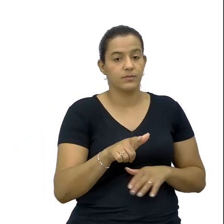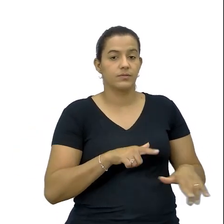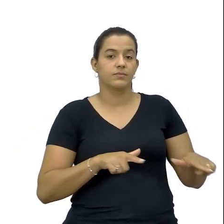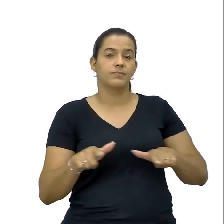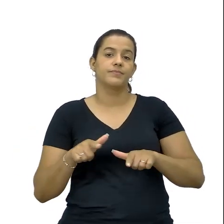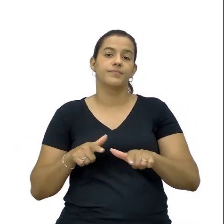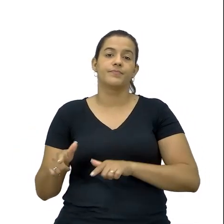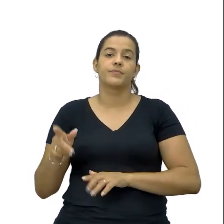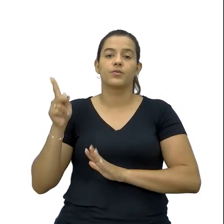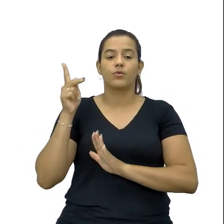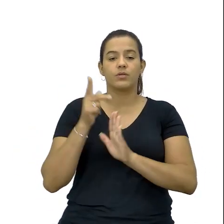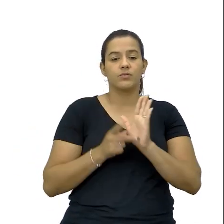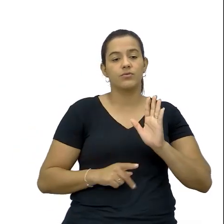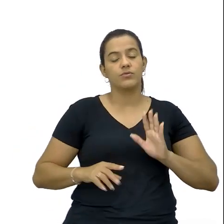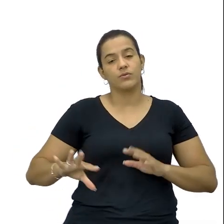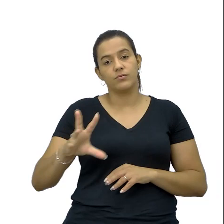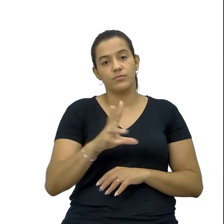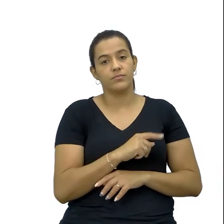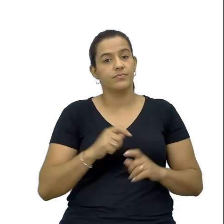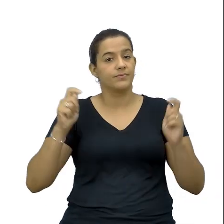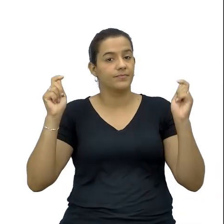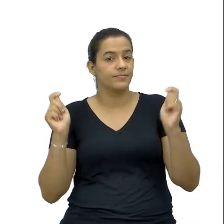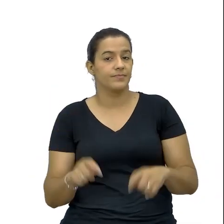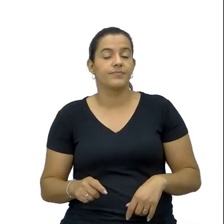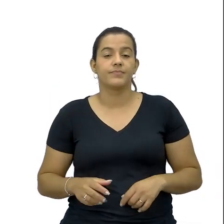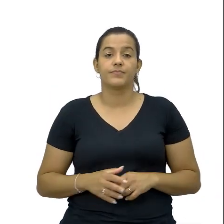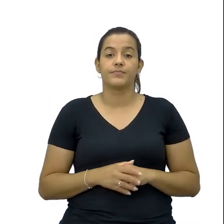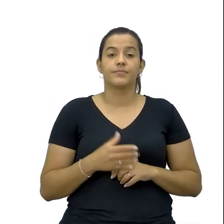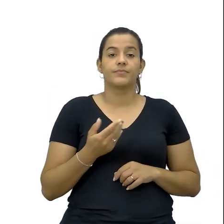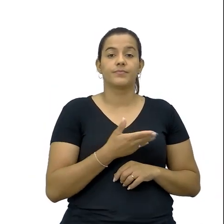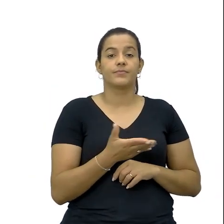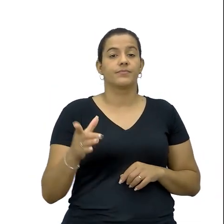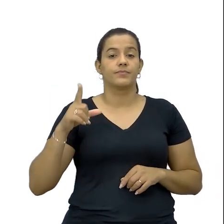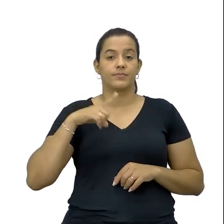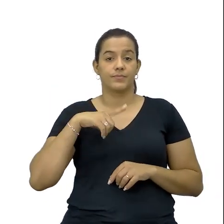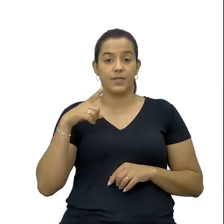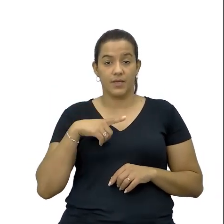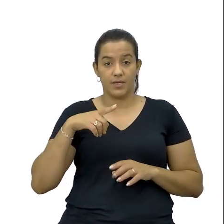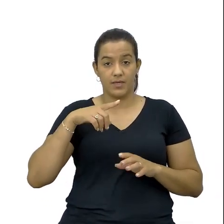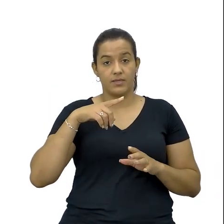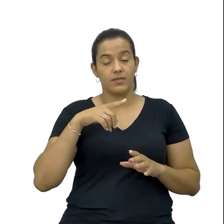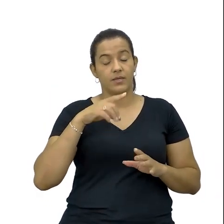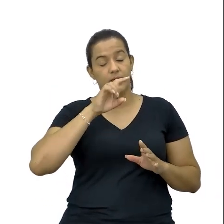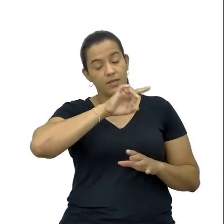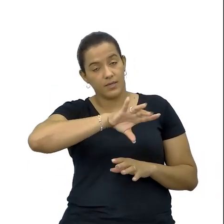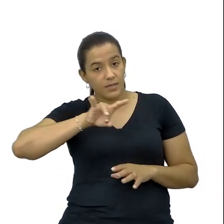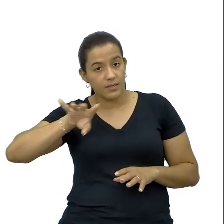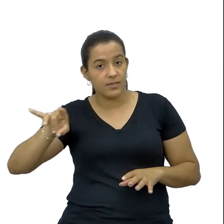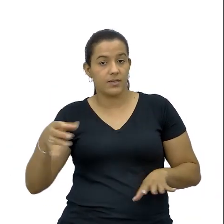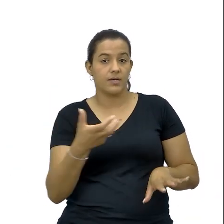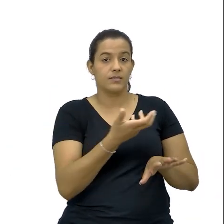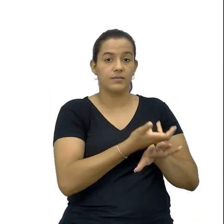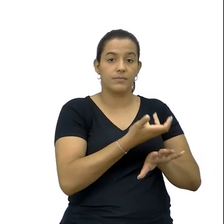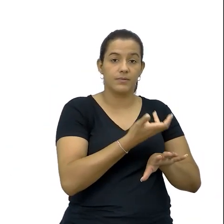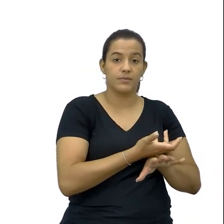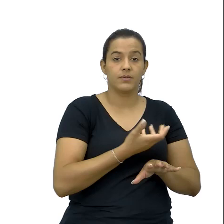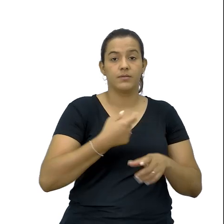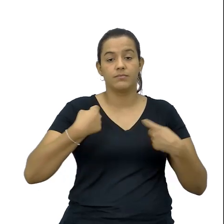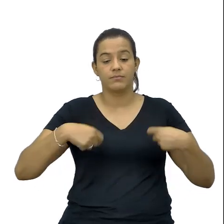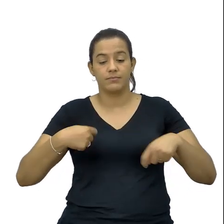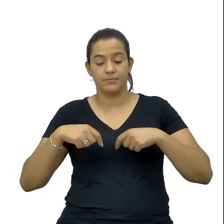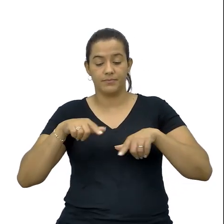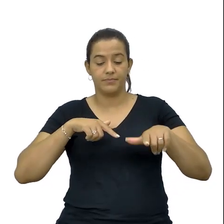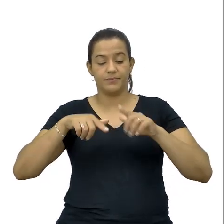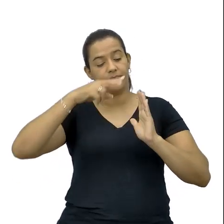com um projeto guarda-chuva que tivesse um nome, né, e as disciplinas trabalhassem a leitura, a escrita,